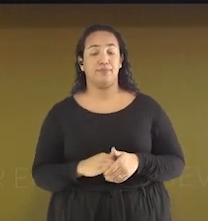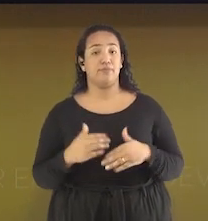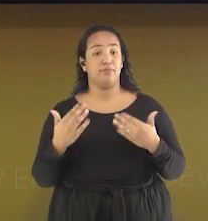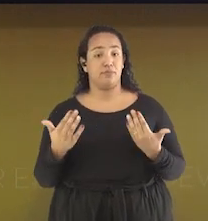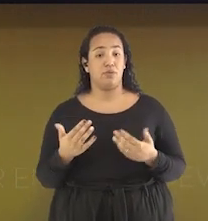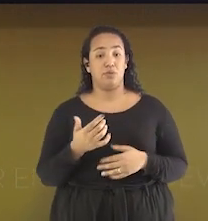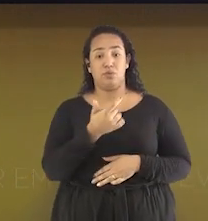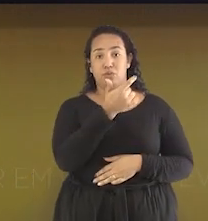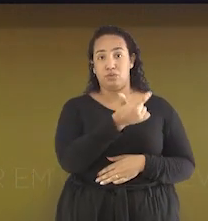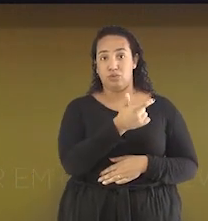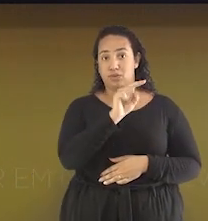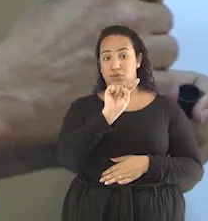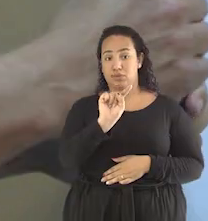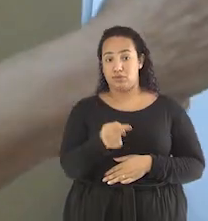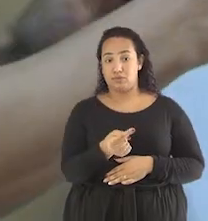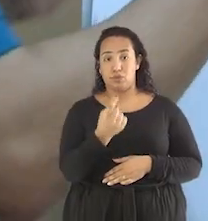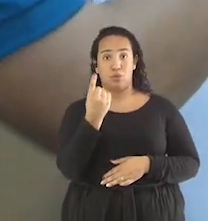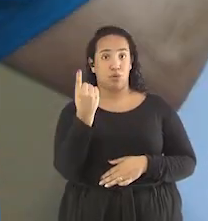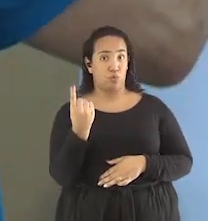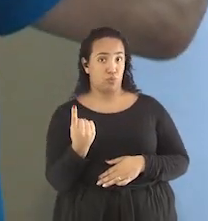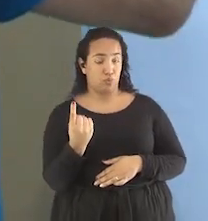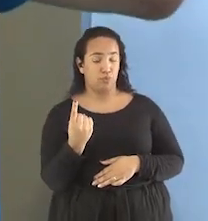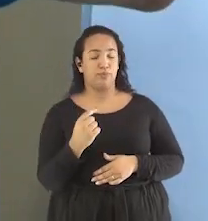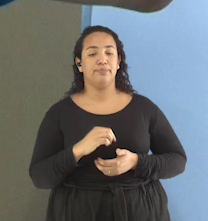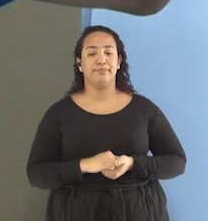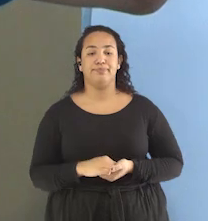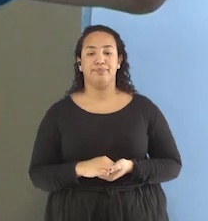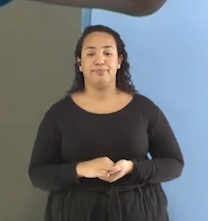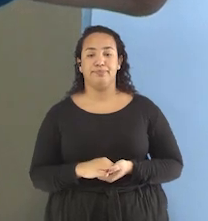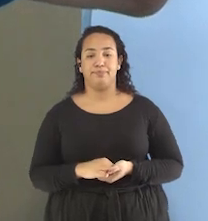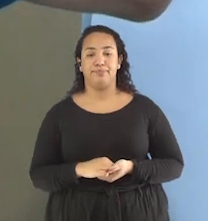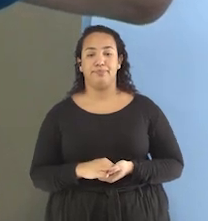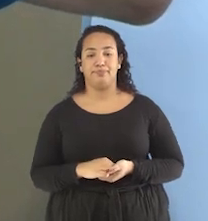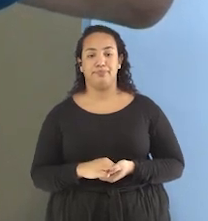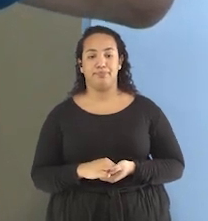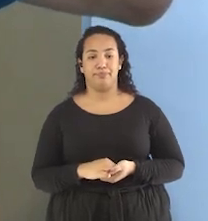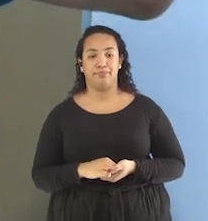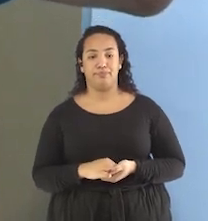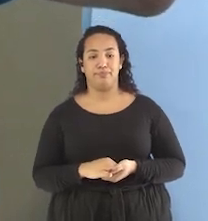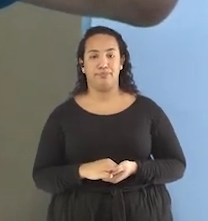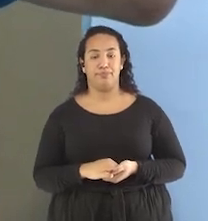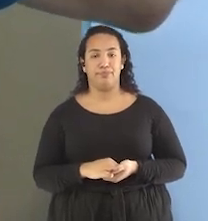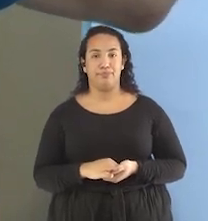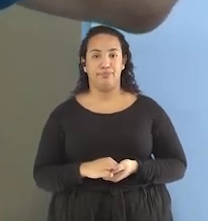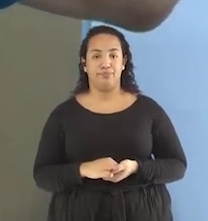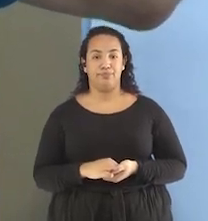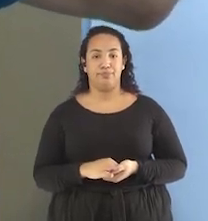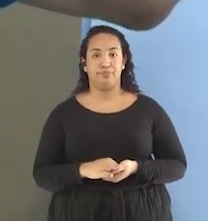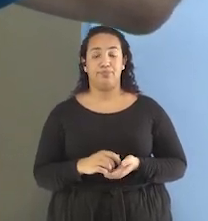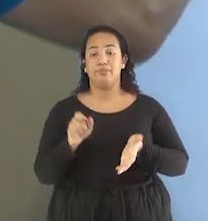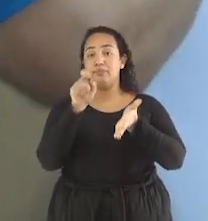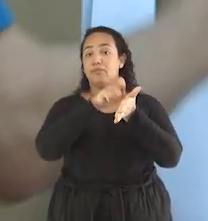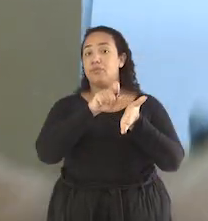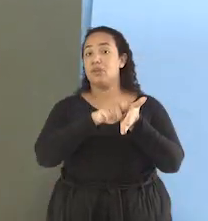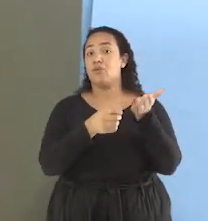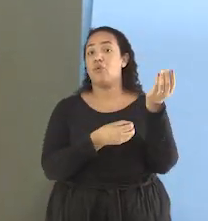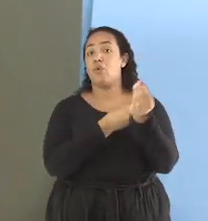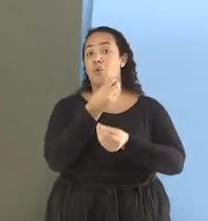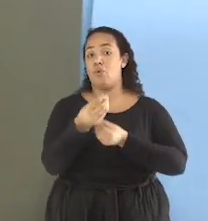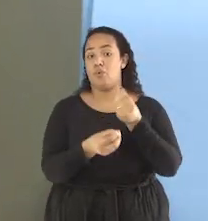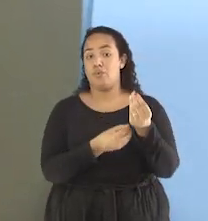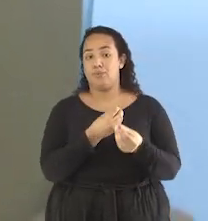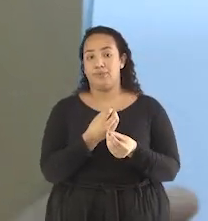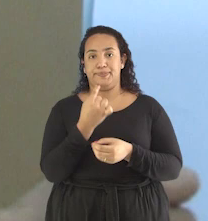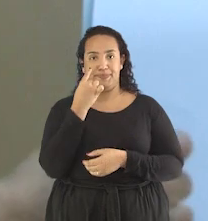Então, o 2,1, vou colocar aqui, 2,1. Eu vou